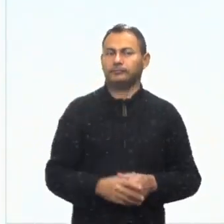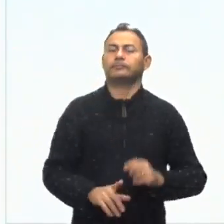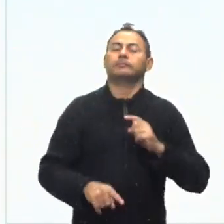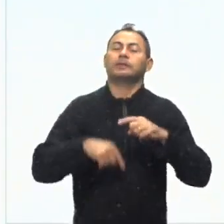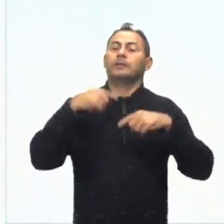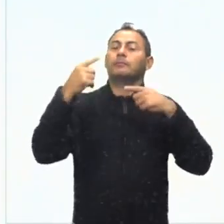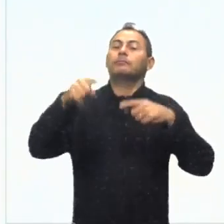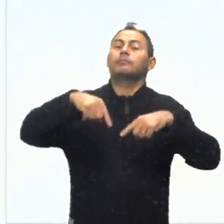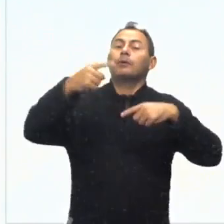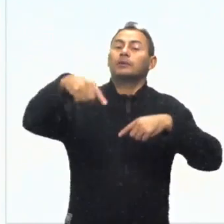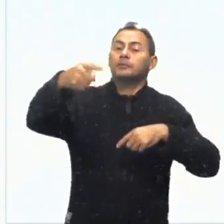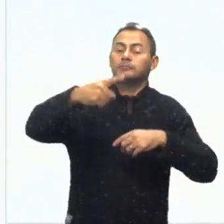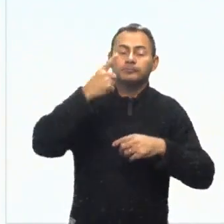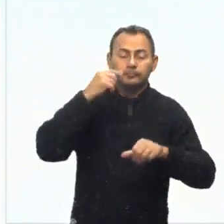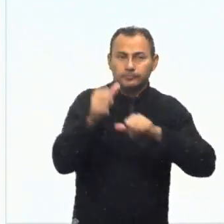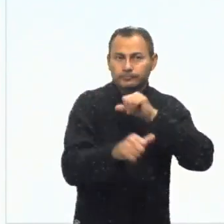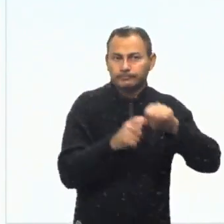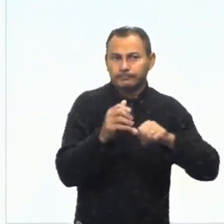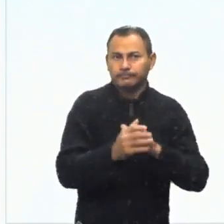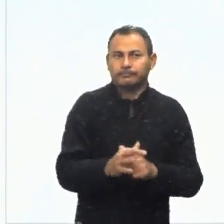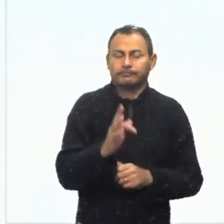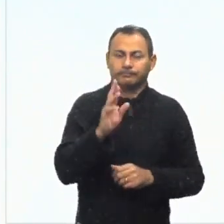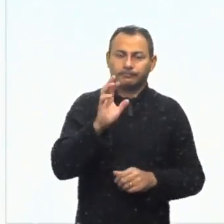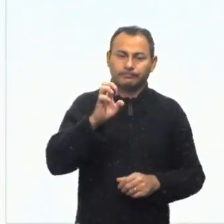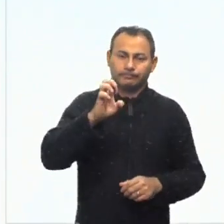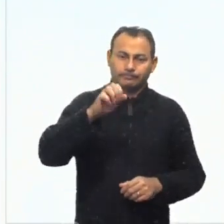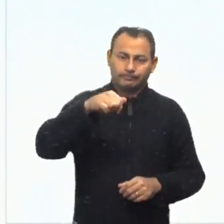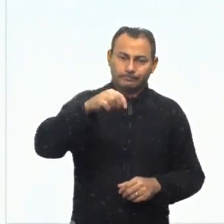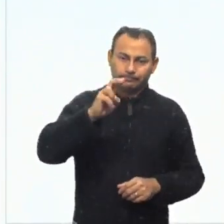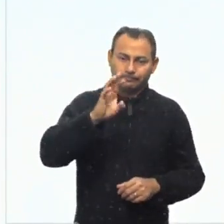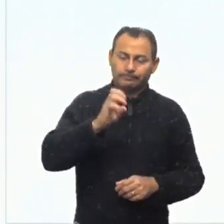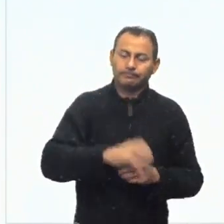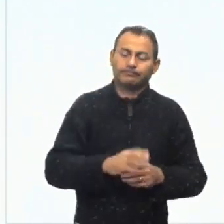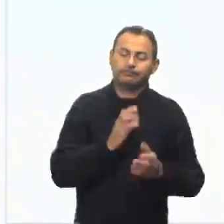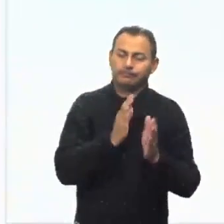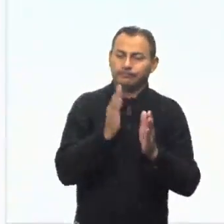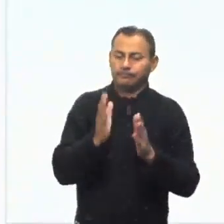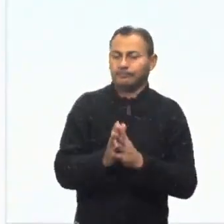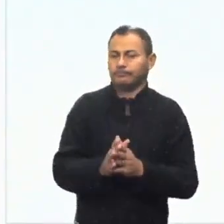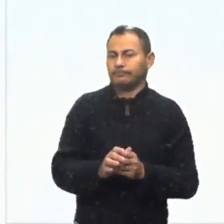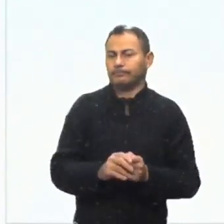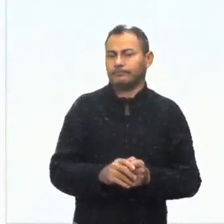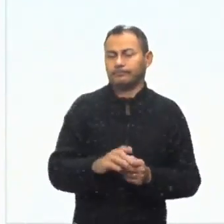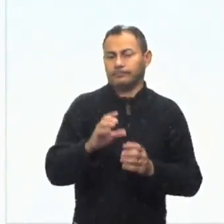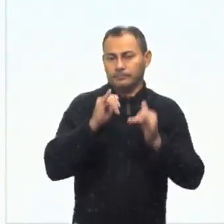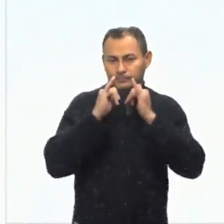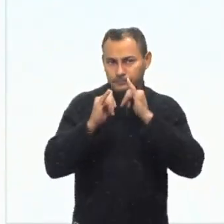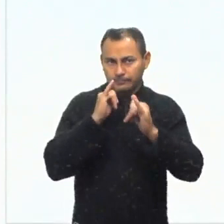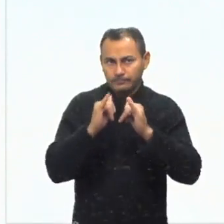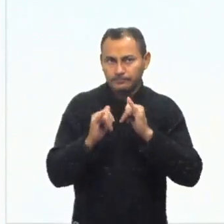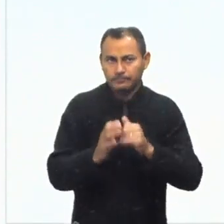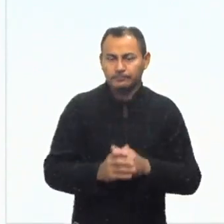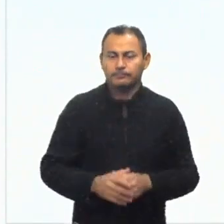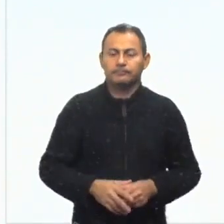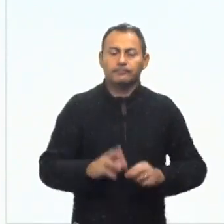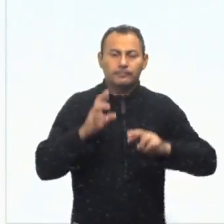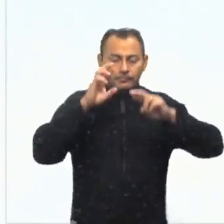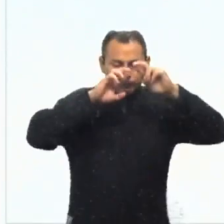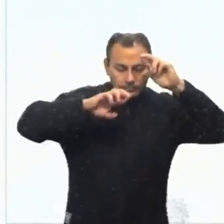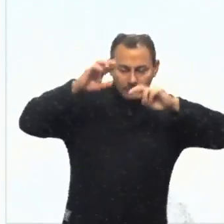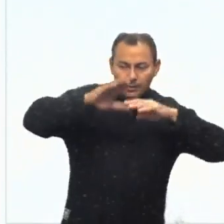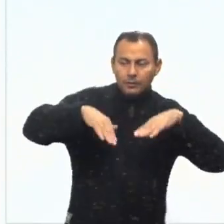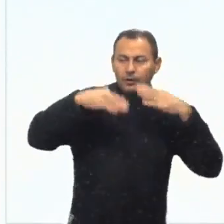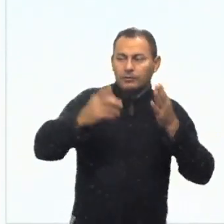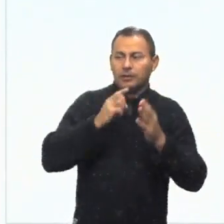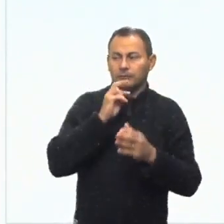Depois você pode, por exemplo, modificar a frequência da portadora, modificar a sequência de dados e analisar qual que